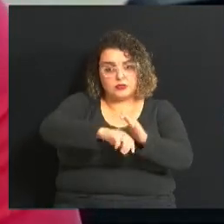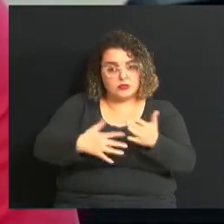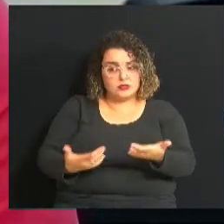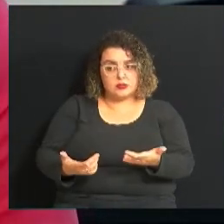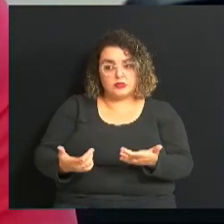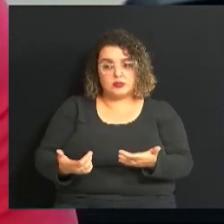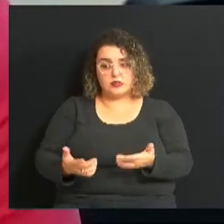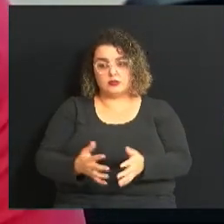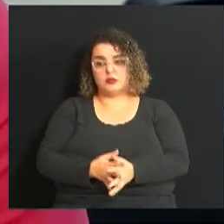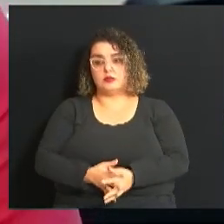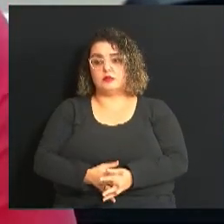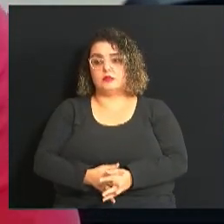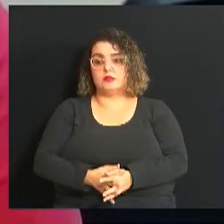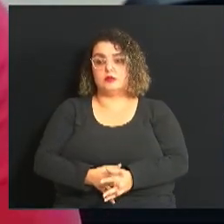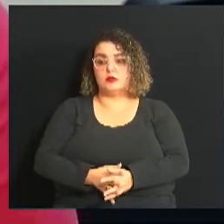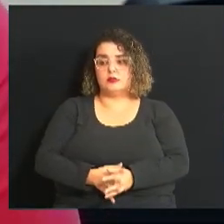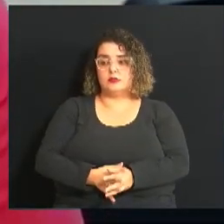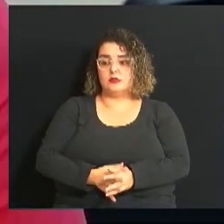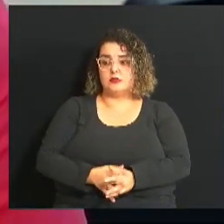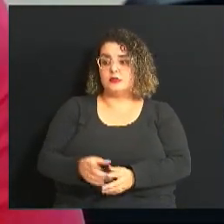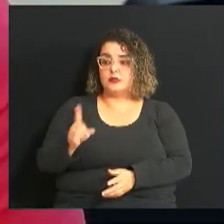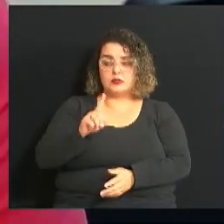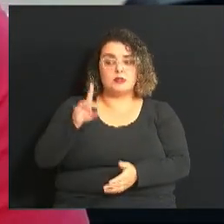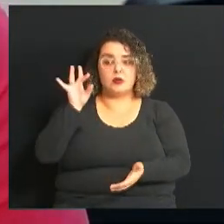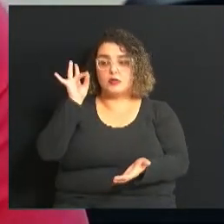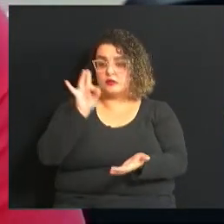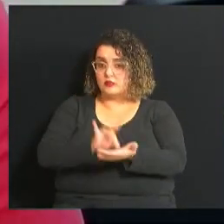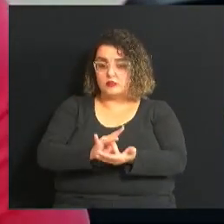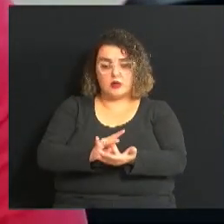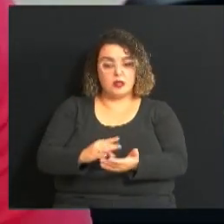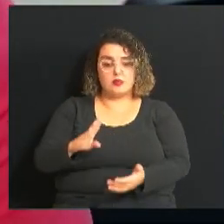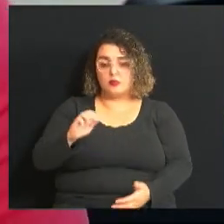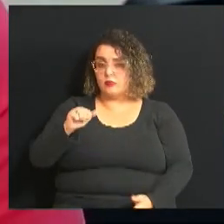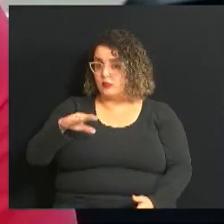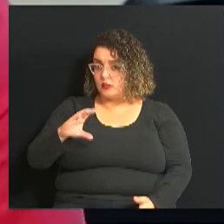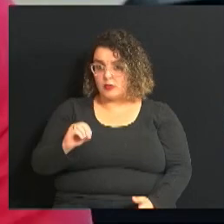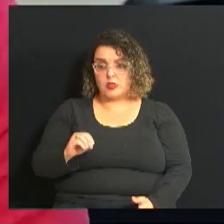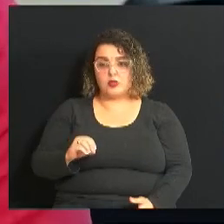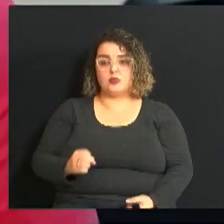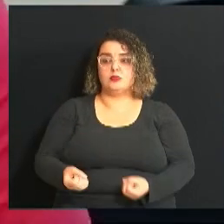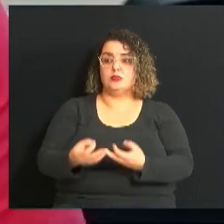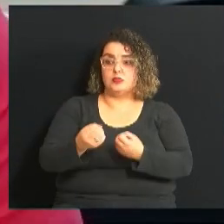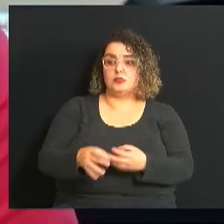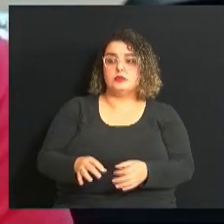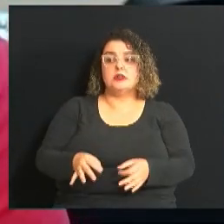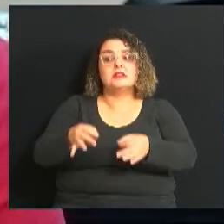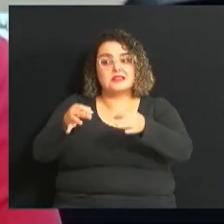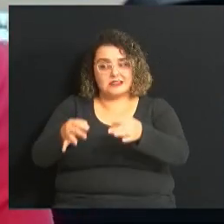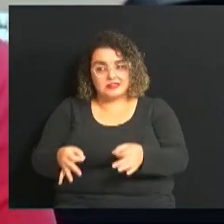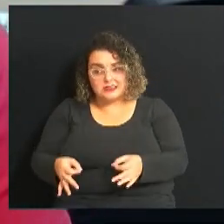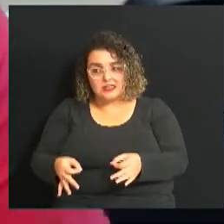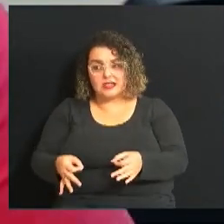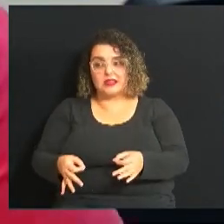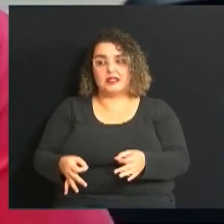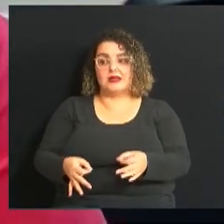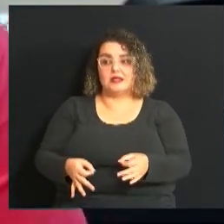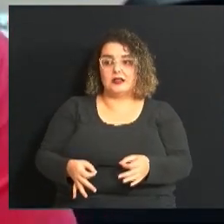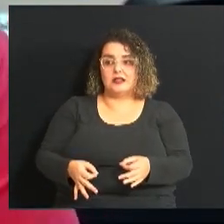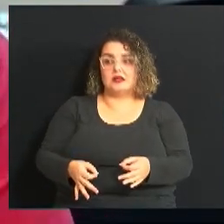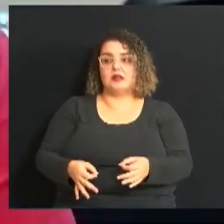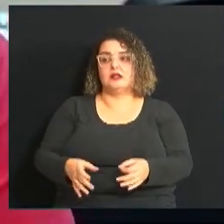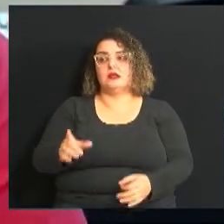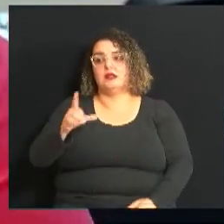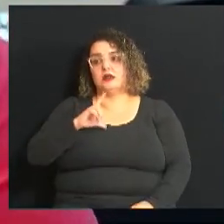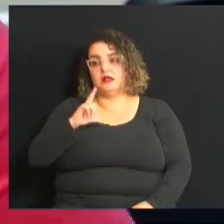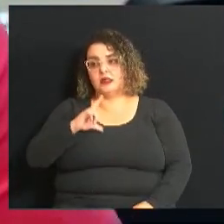é de fato um banco de dados efetivo o banco de dados que traga